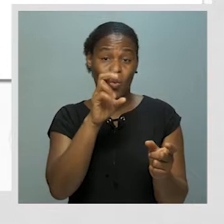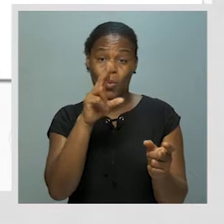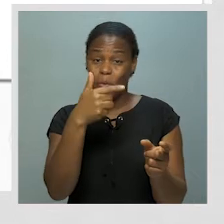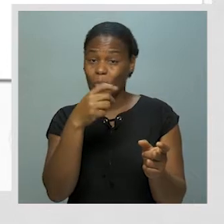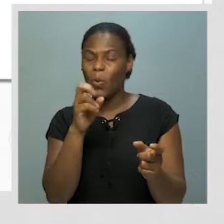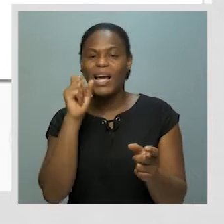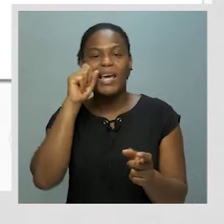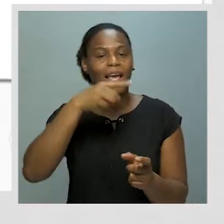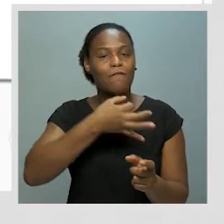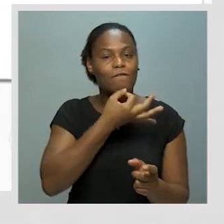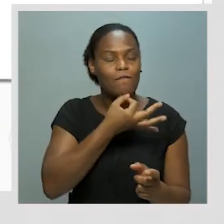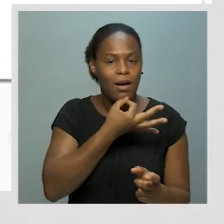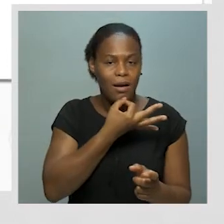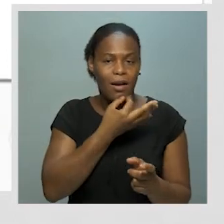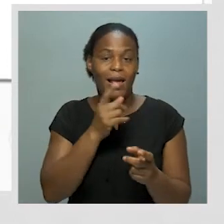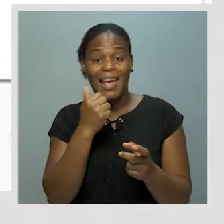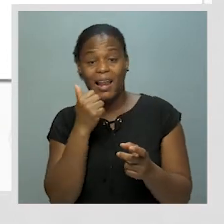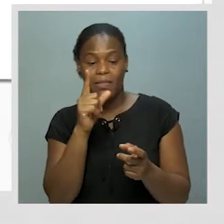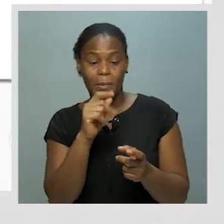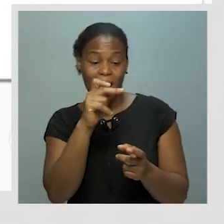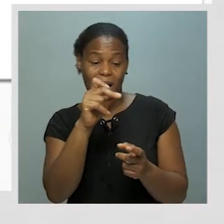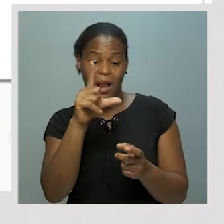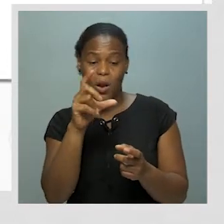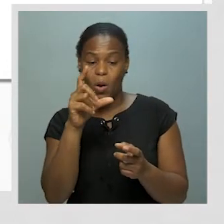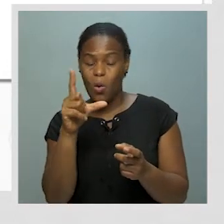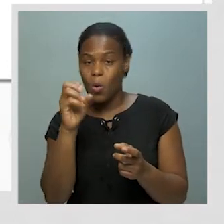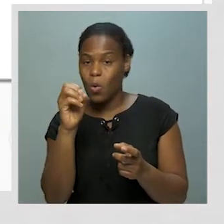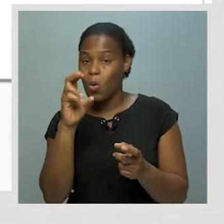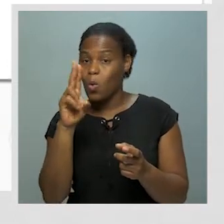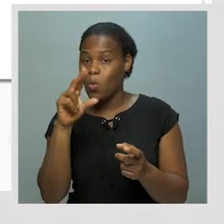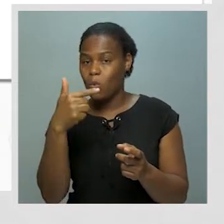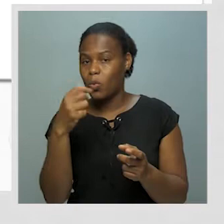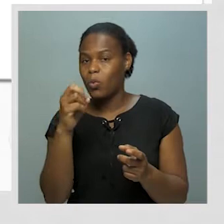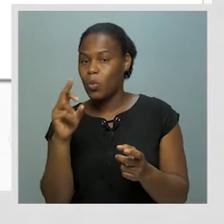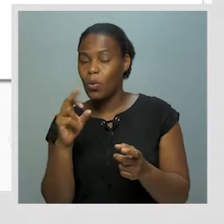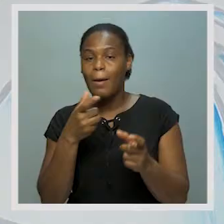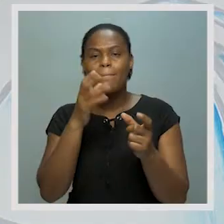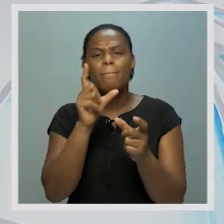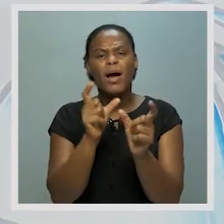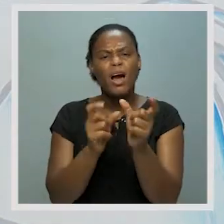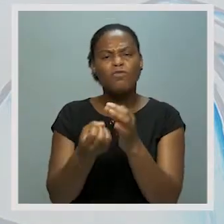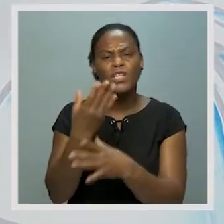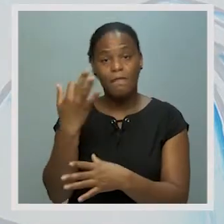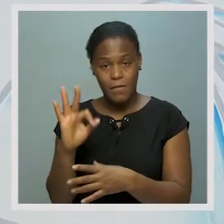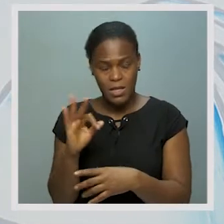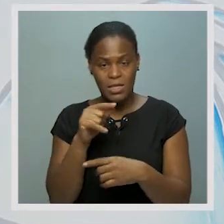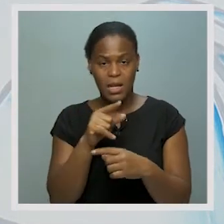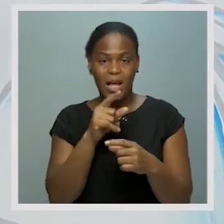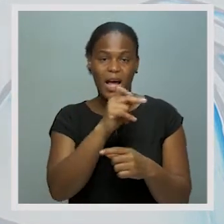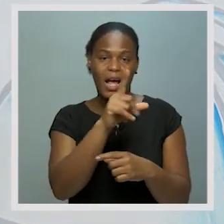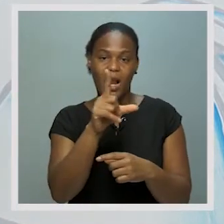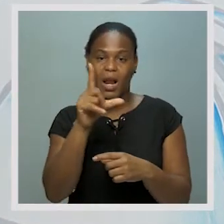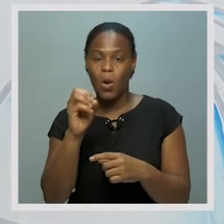falante e ainda ele é a locutor, se partirmos do princípio que é uma palavra que veio do francês e que